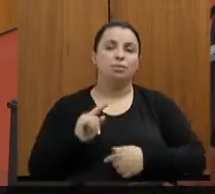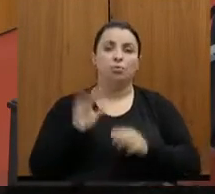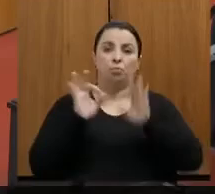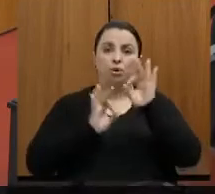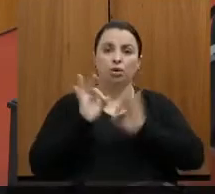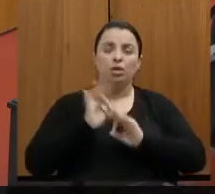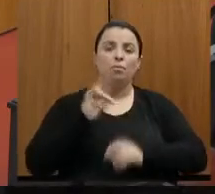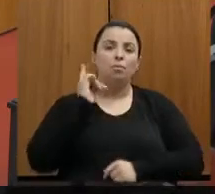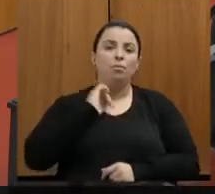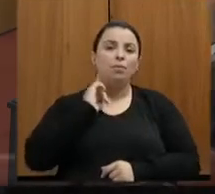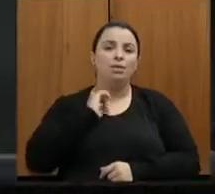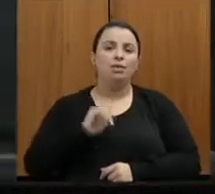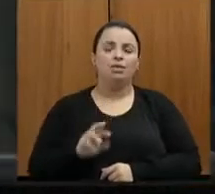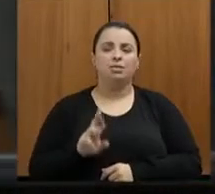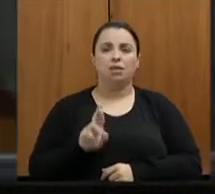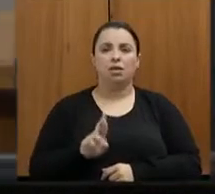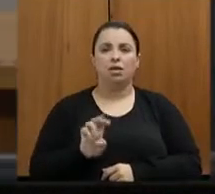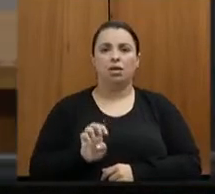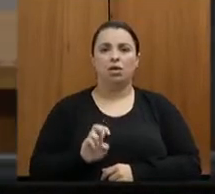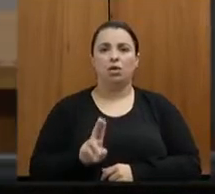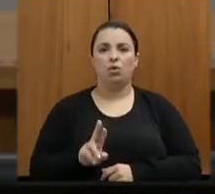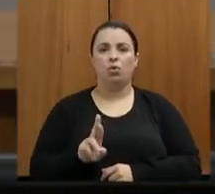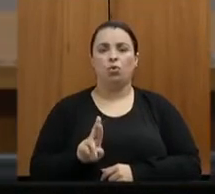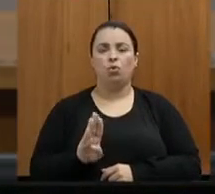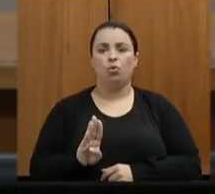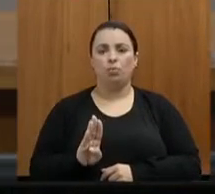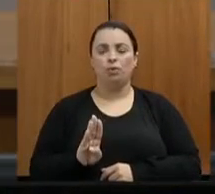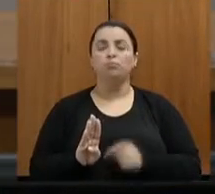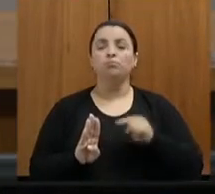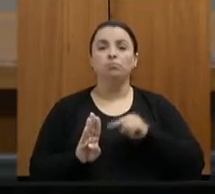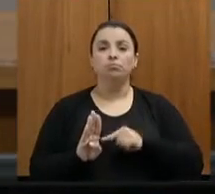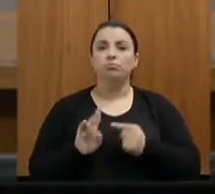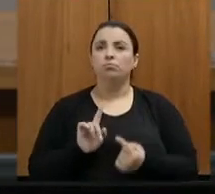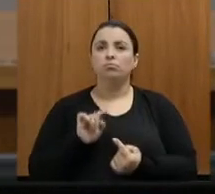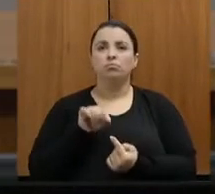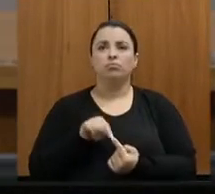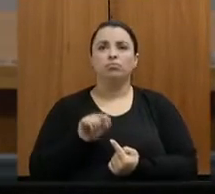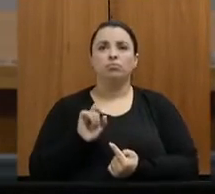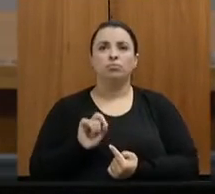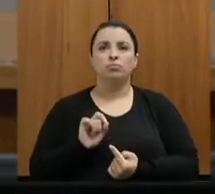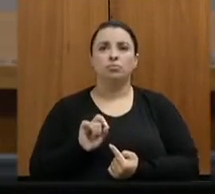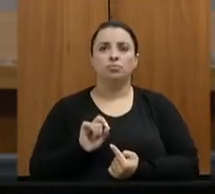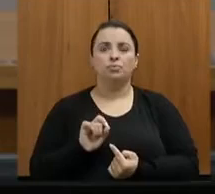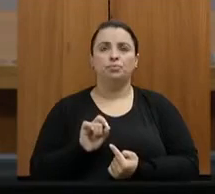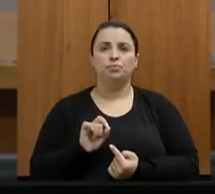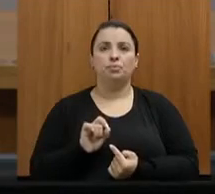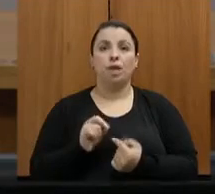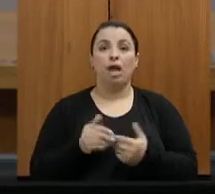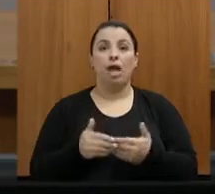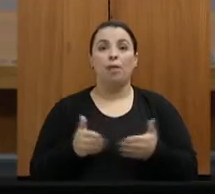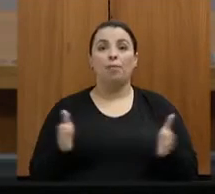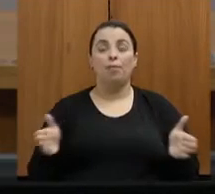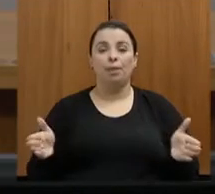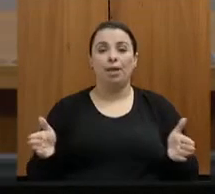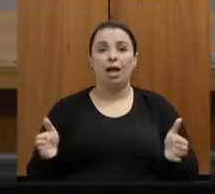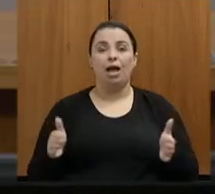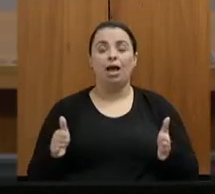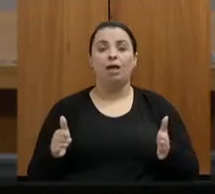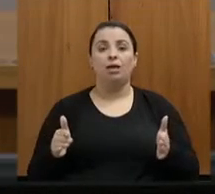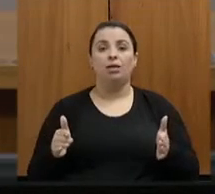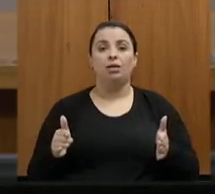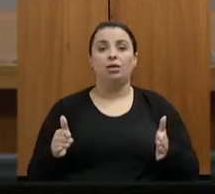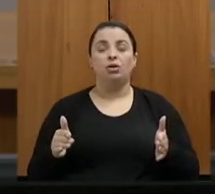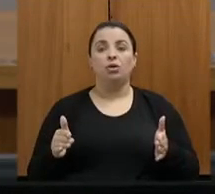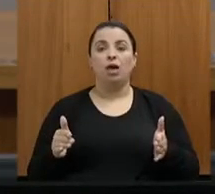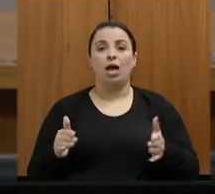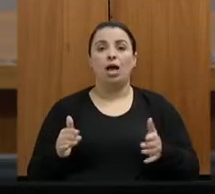O Minas Reúrb, ele tem a função de ampliar a atuação do Estado de Minas Gerais